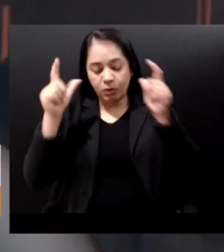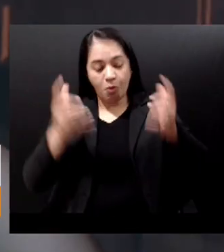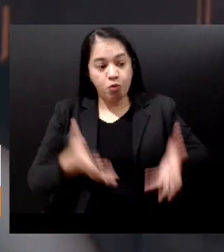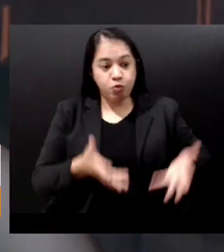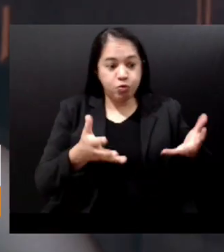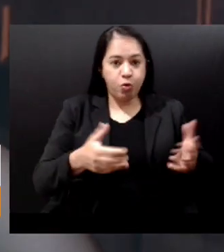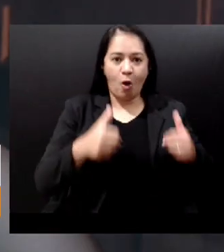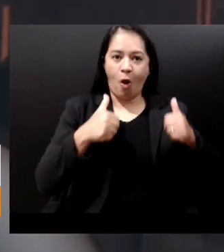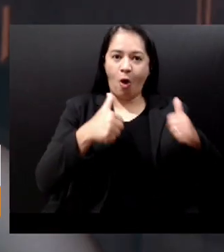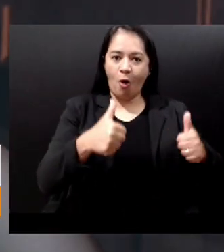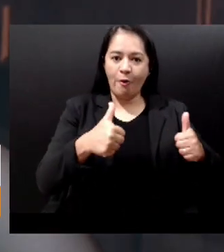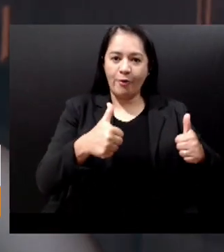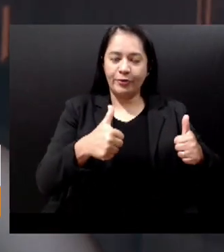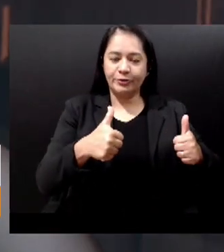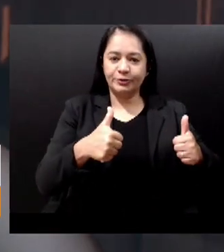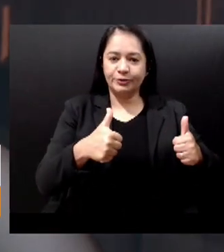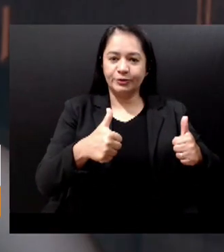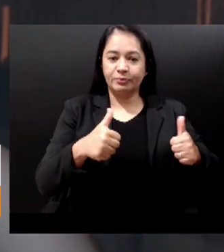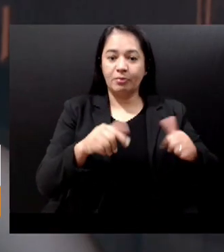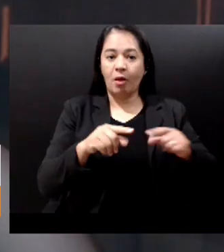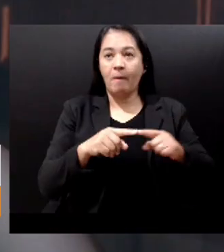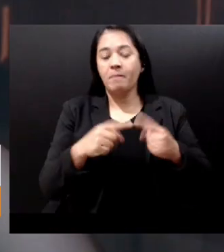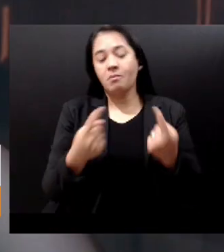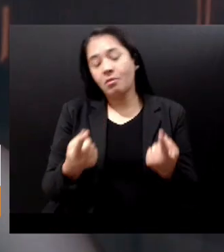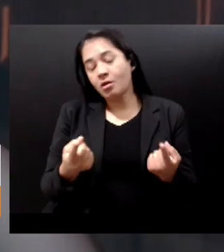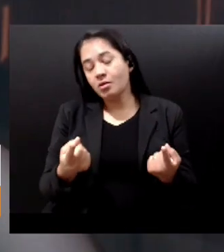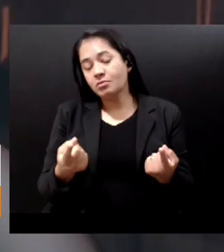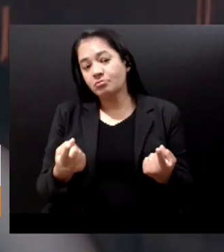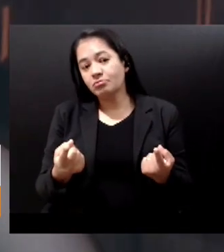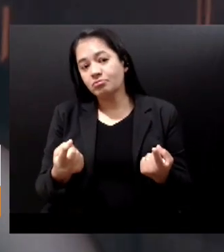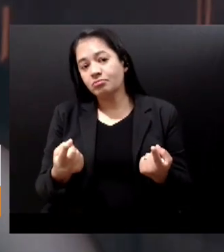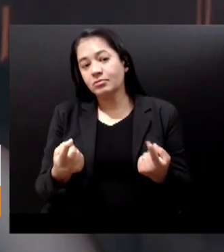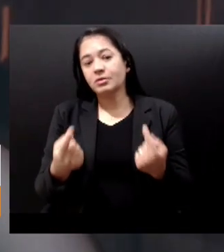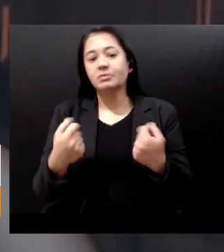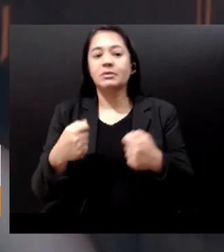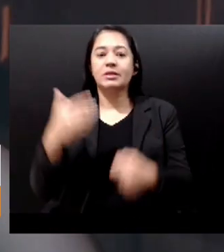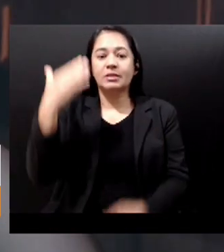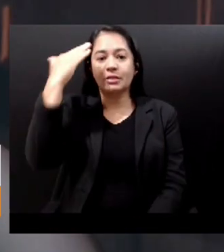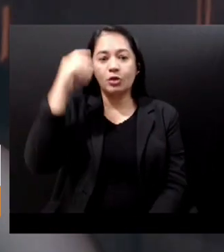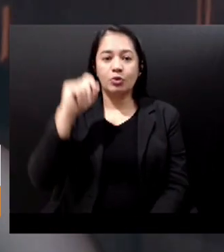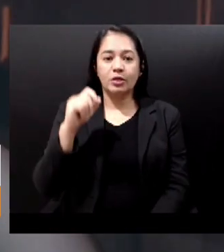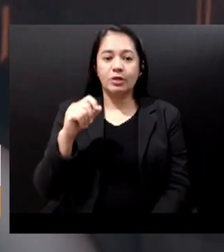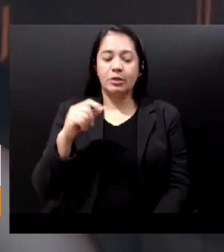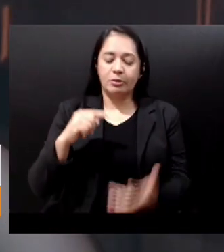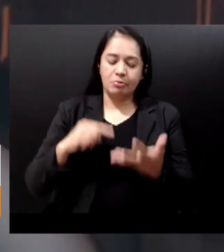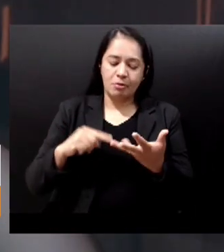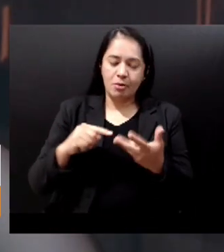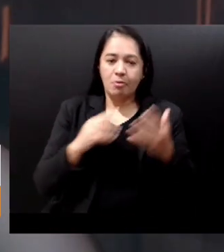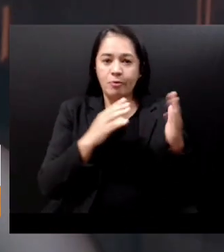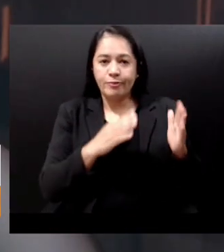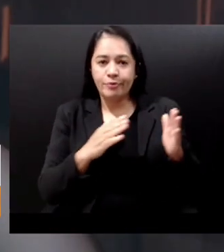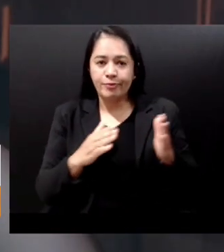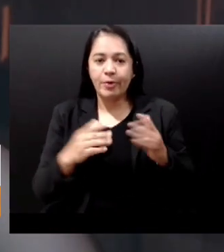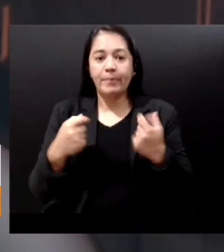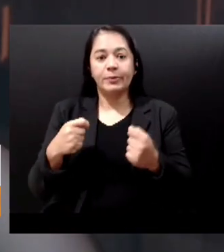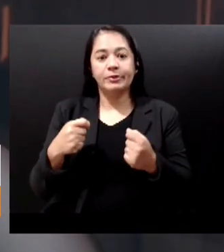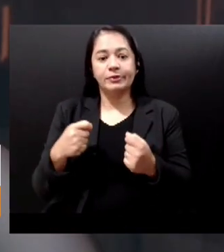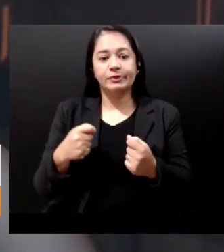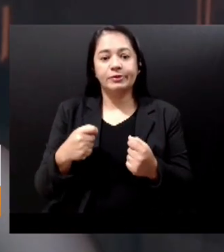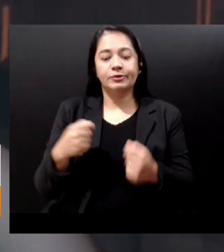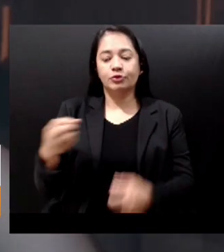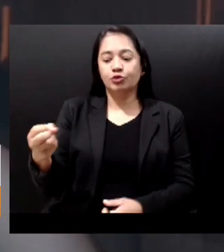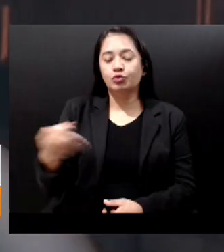conseguir conquistar um objetivo, sem entender que talvez precise de todo um processo de consolidação de um novo hábito, de